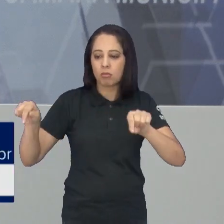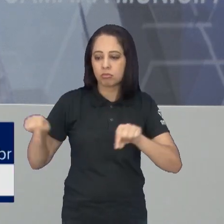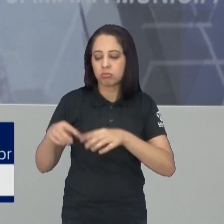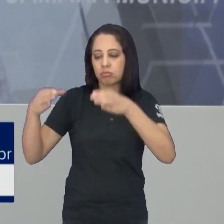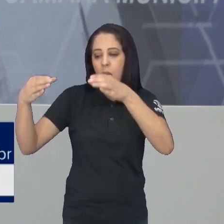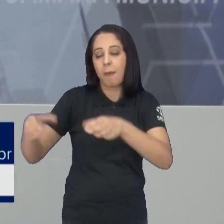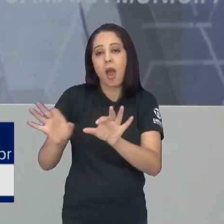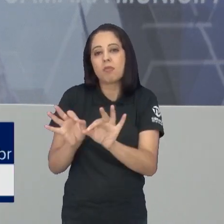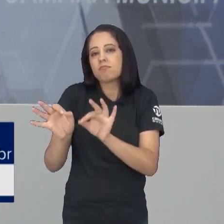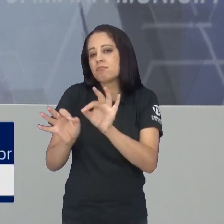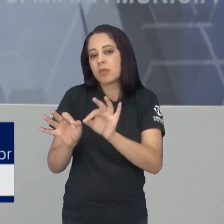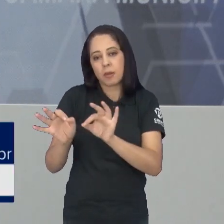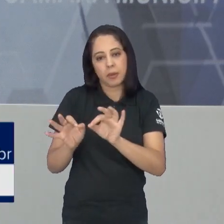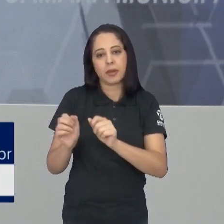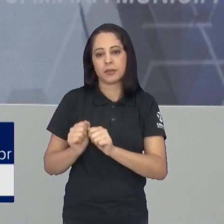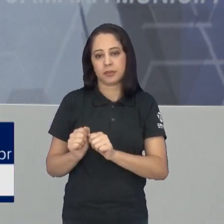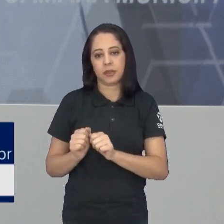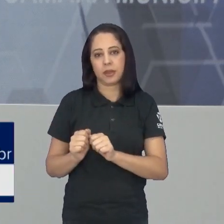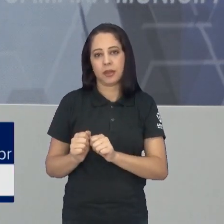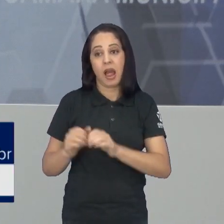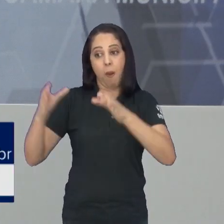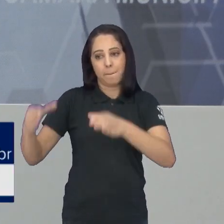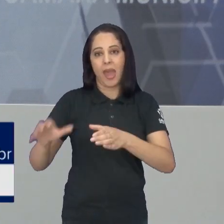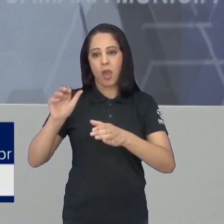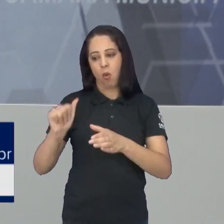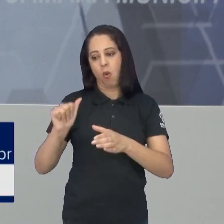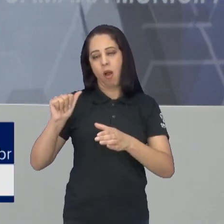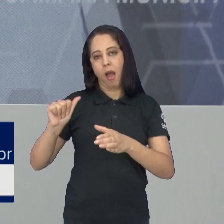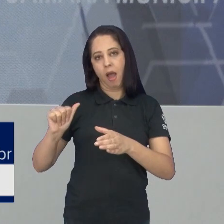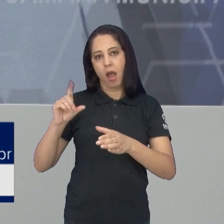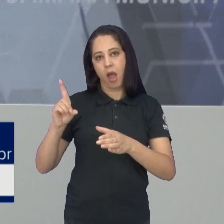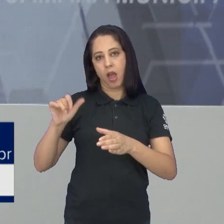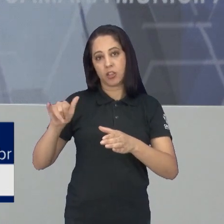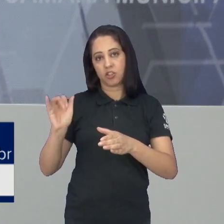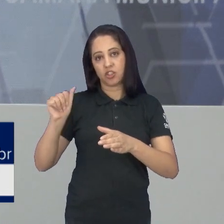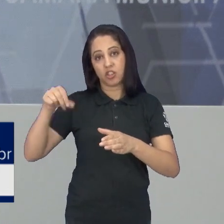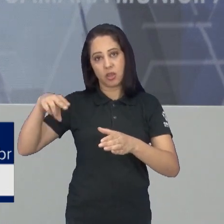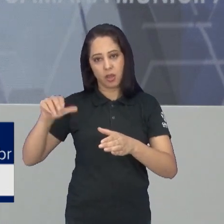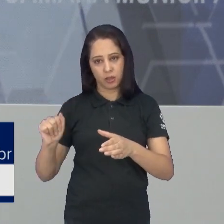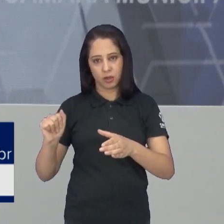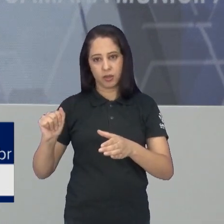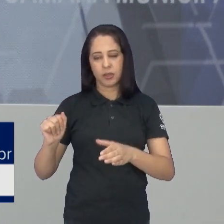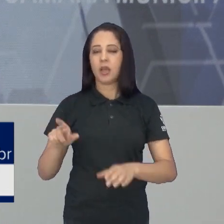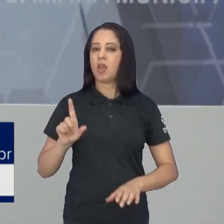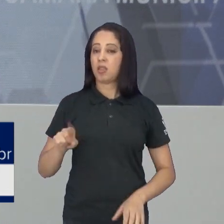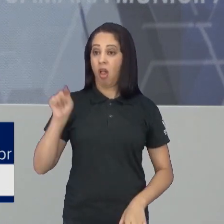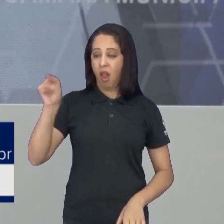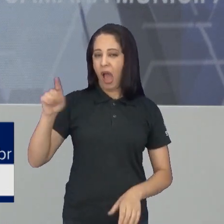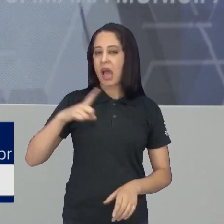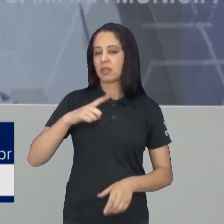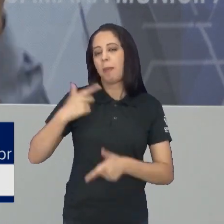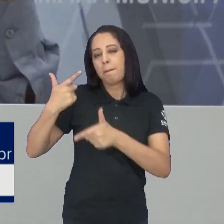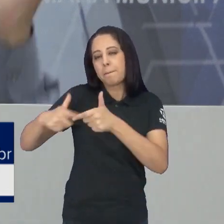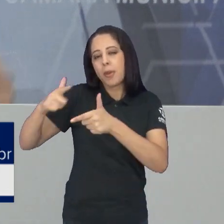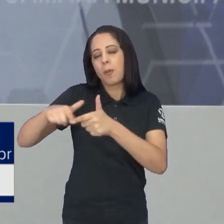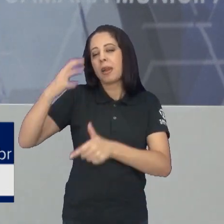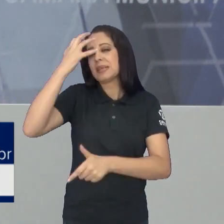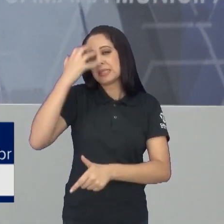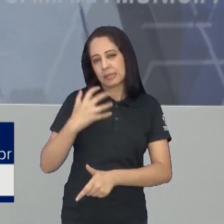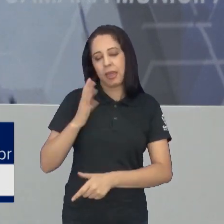dessa área afetada, no caso aqui é Vila Diana. Então, nós temos um problema sério lá, que há muitos anos já,